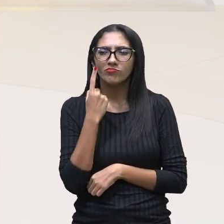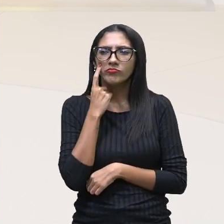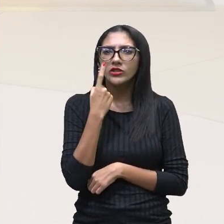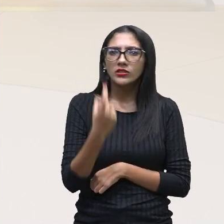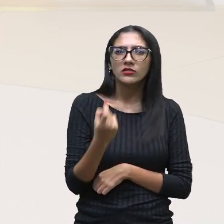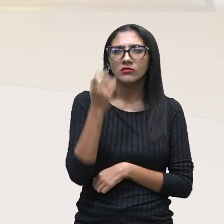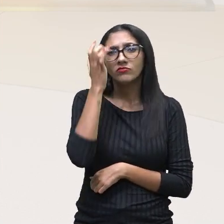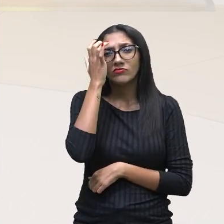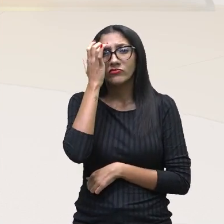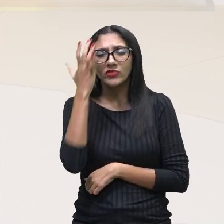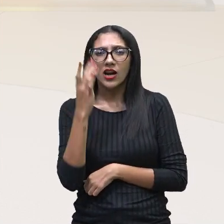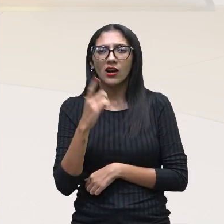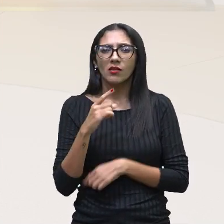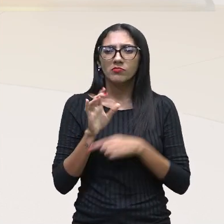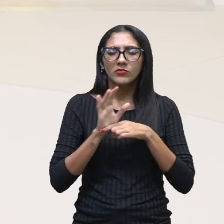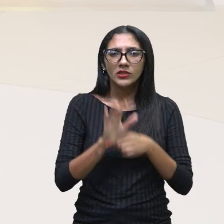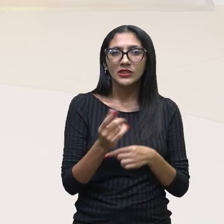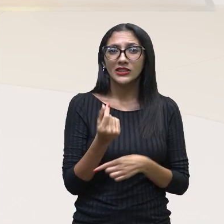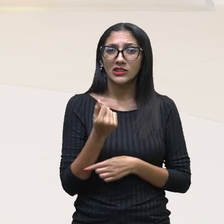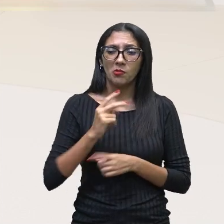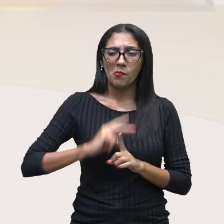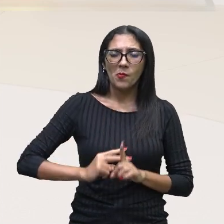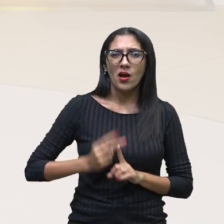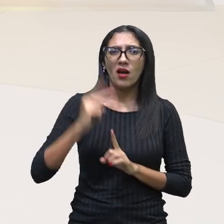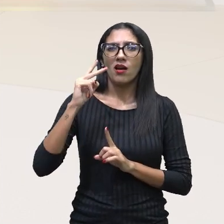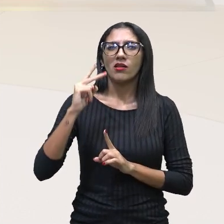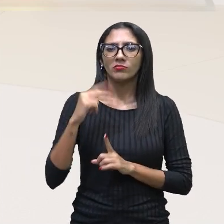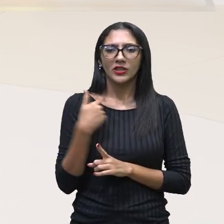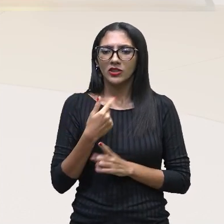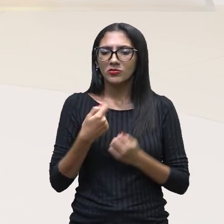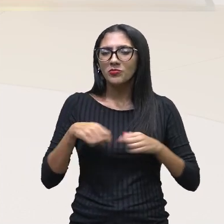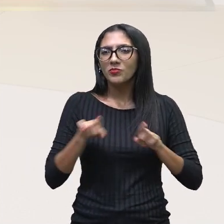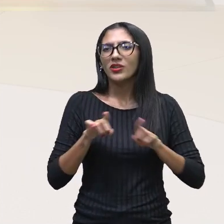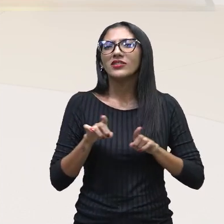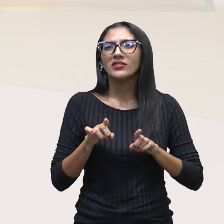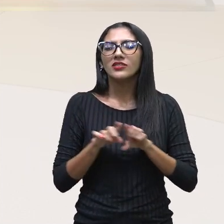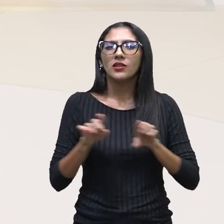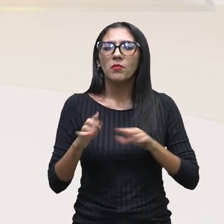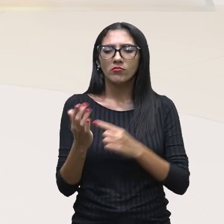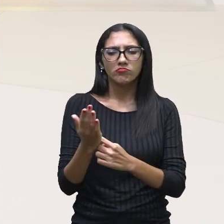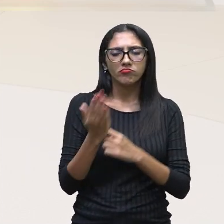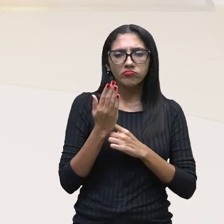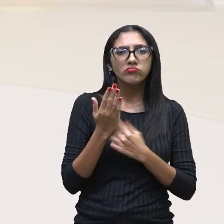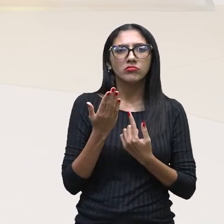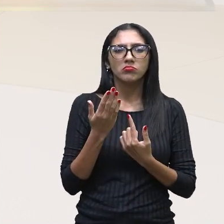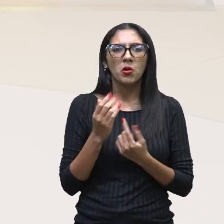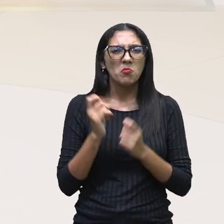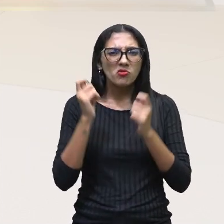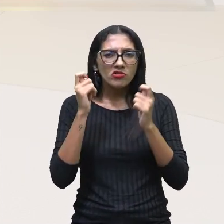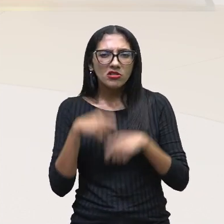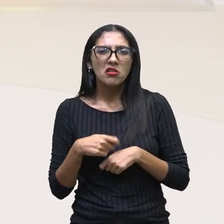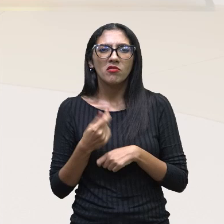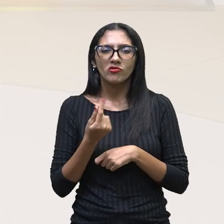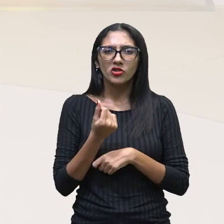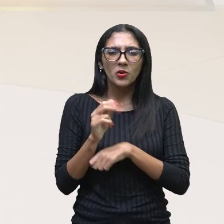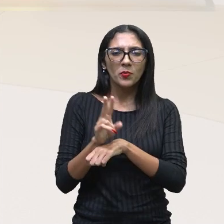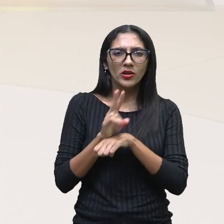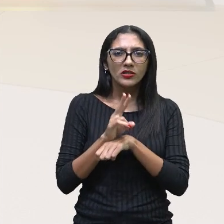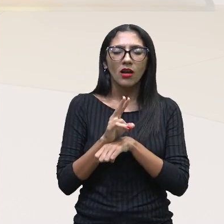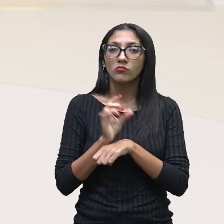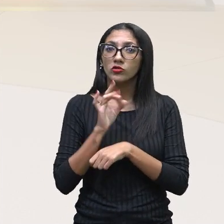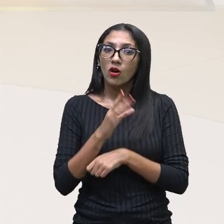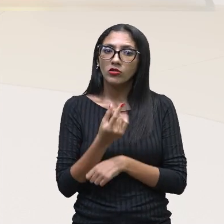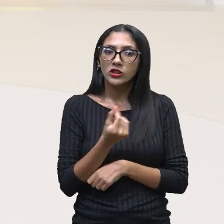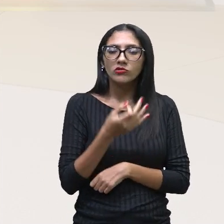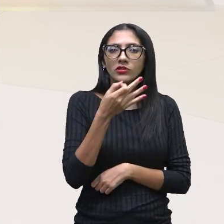te dá, com valores muito maiores que você precisa, que o banco te garante emprestar, tá bom? Pegue sempre o